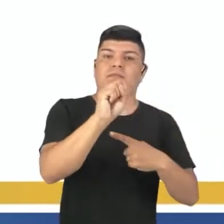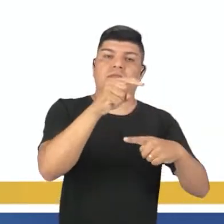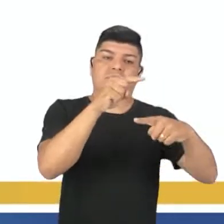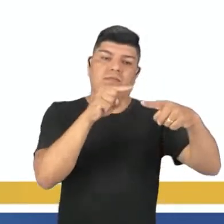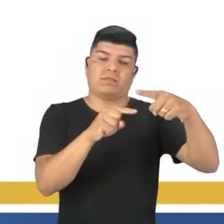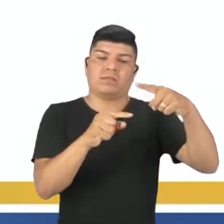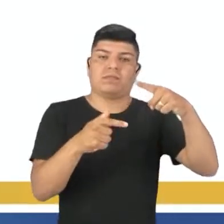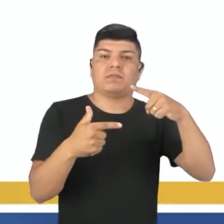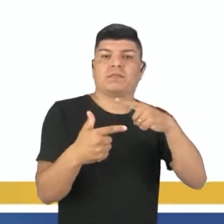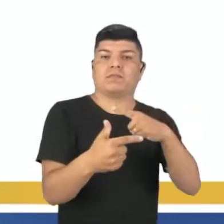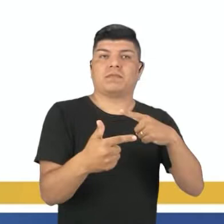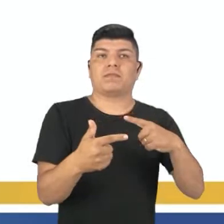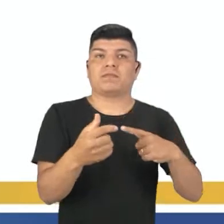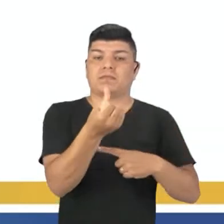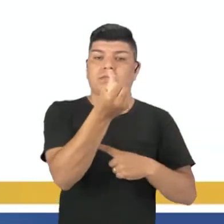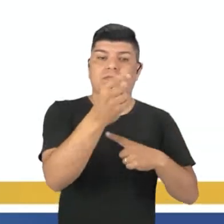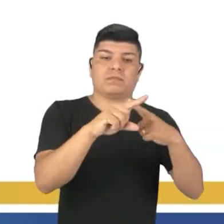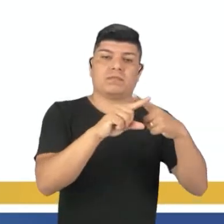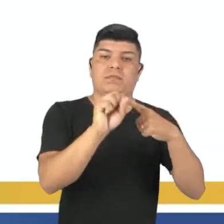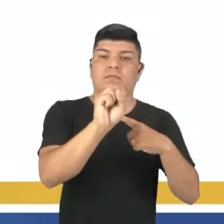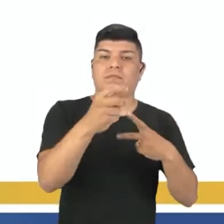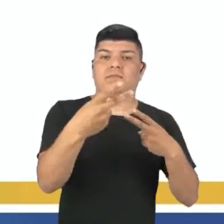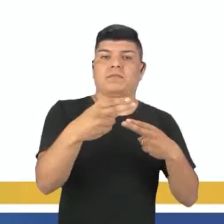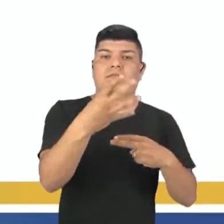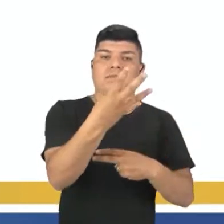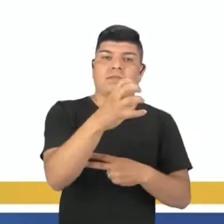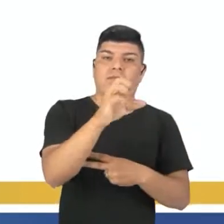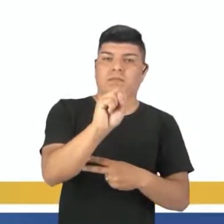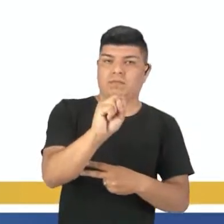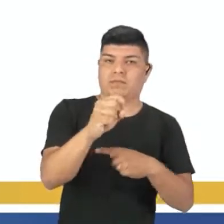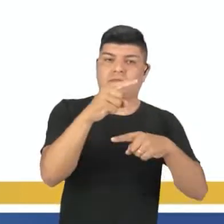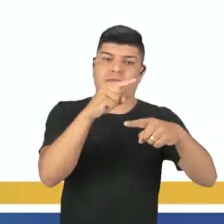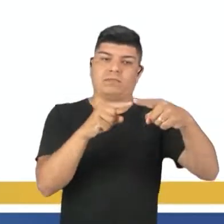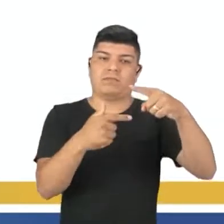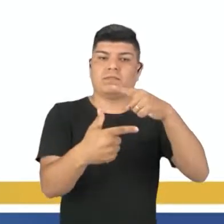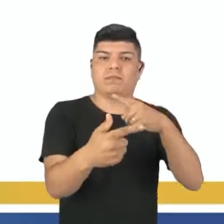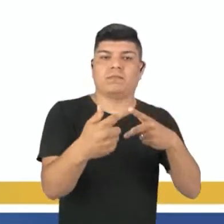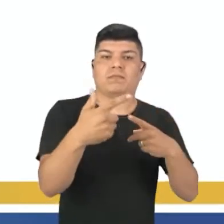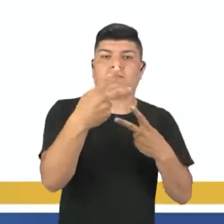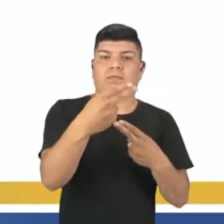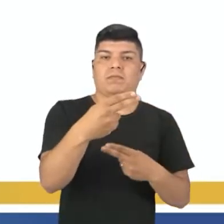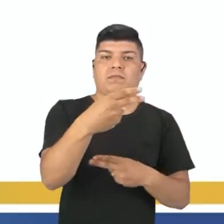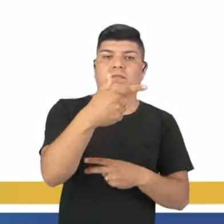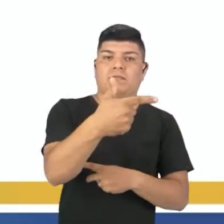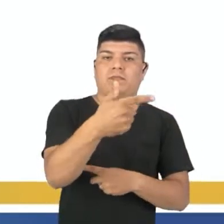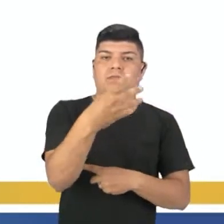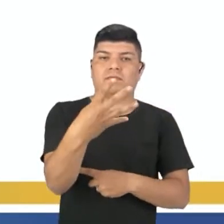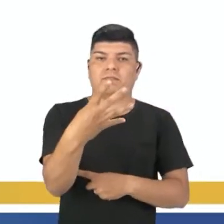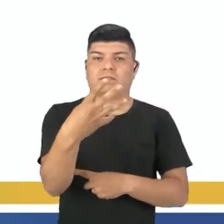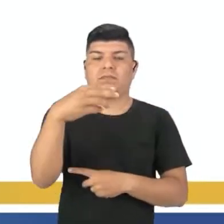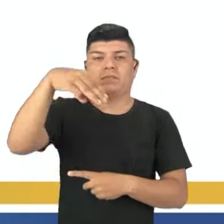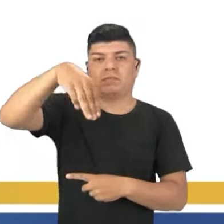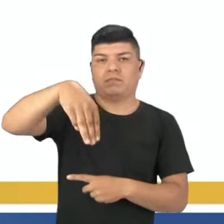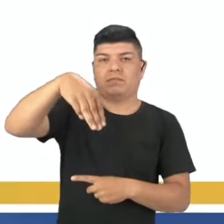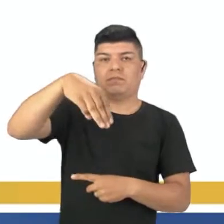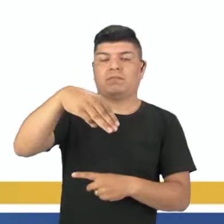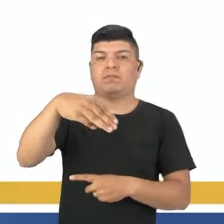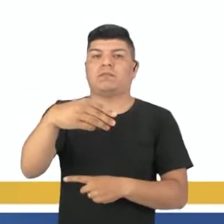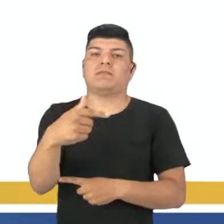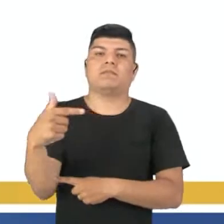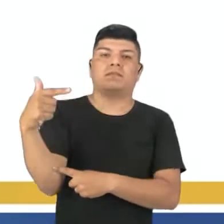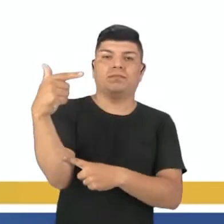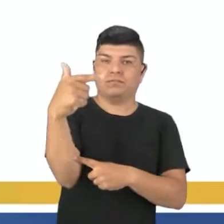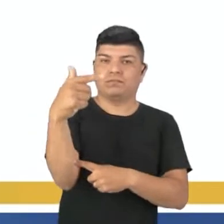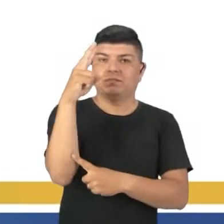para 2. Então, 6 vezes 8 é 48, dividido para 2, isso é igual a 24 metros quadrados, né? Lembram